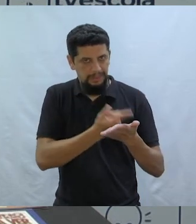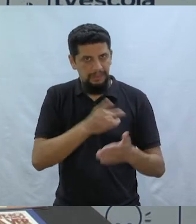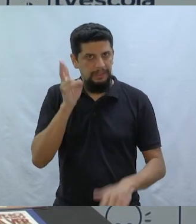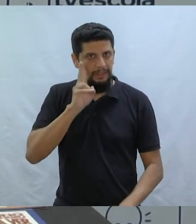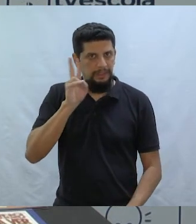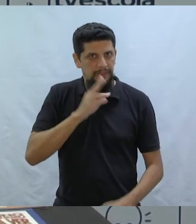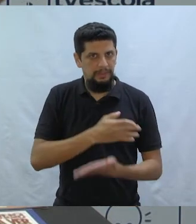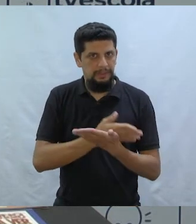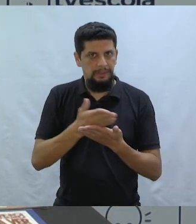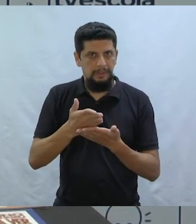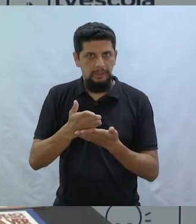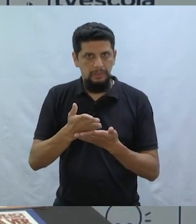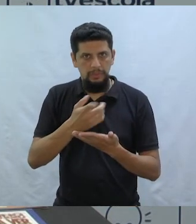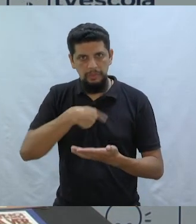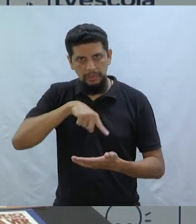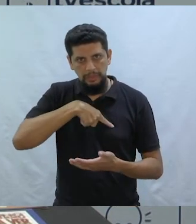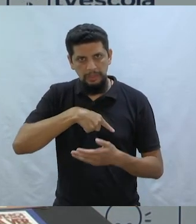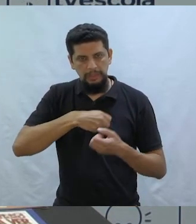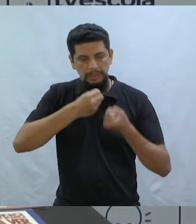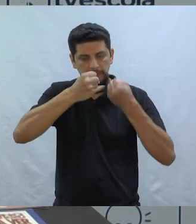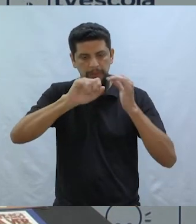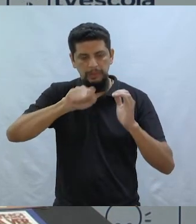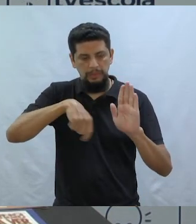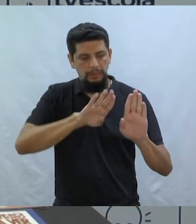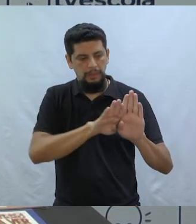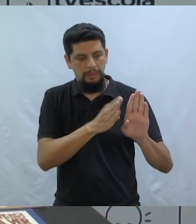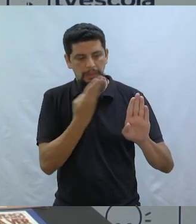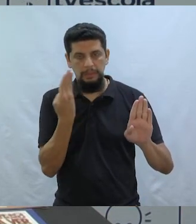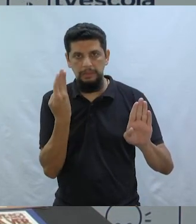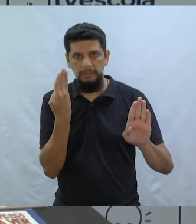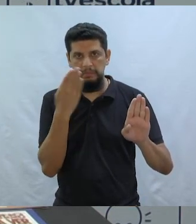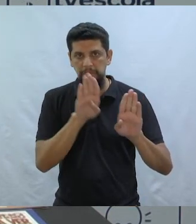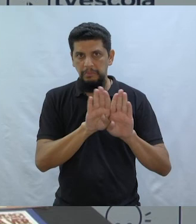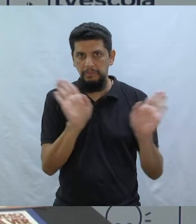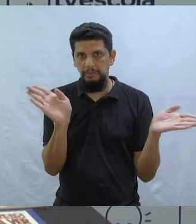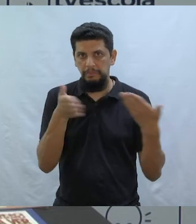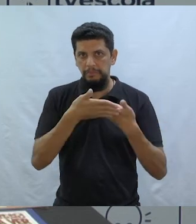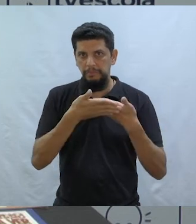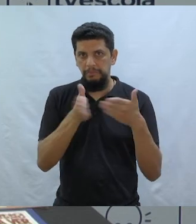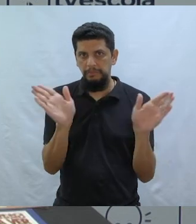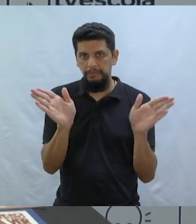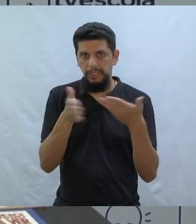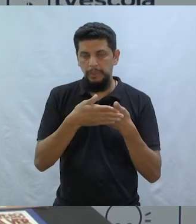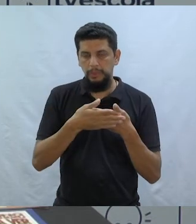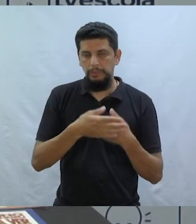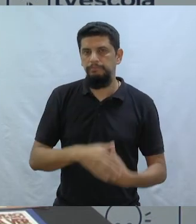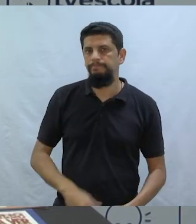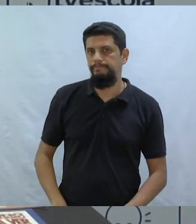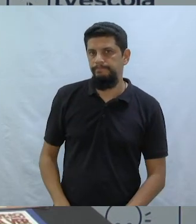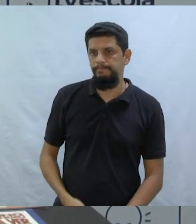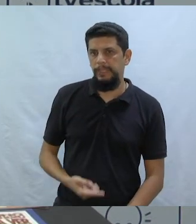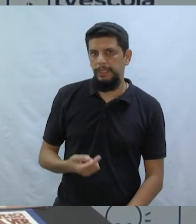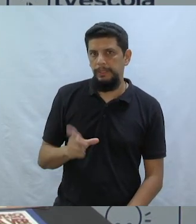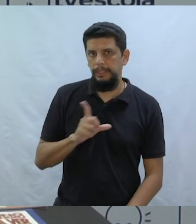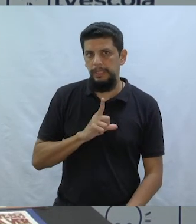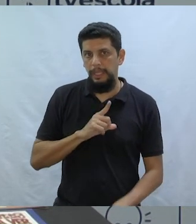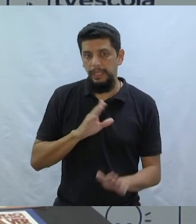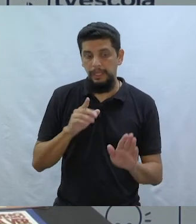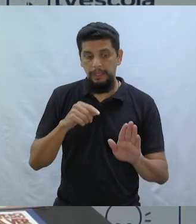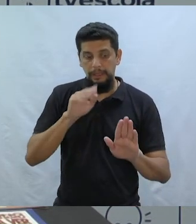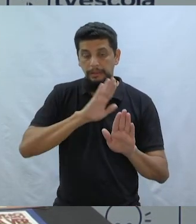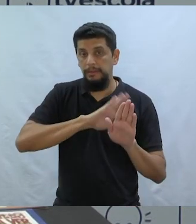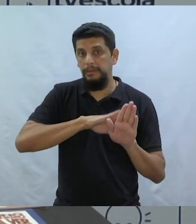lá no início quando nós falávamos da porta porta aberta Porta Fechada o que a gente guarda atrás dessa